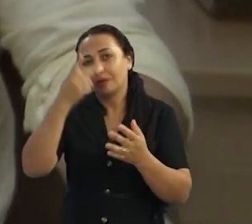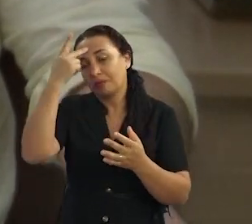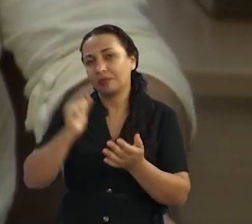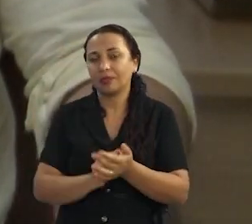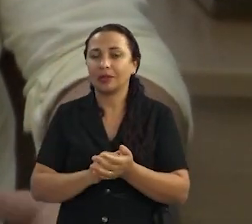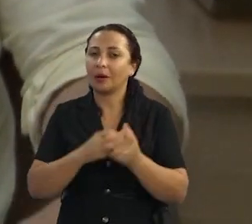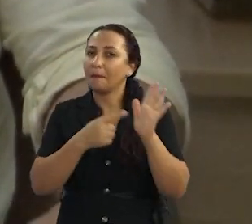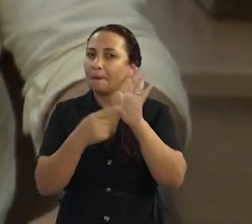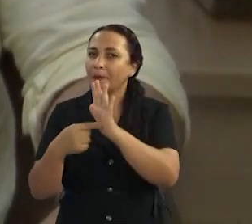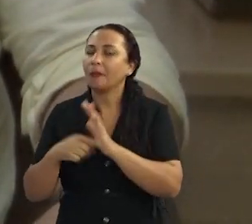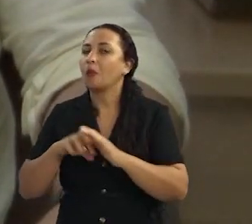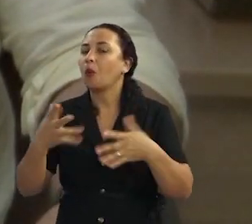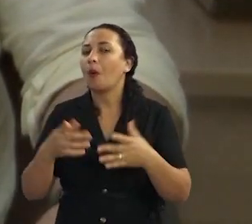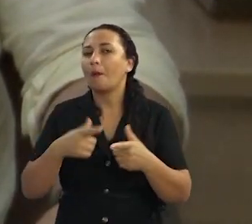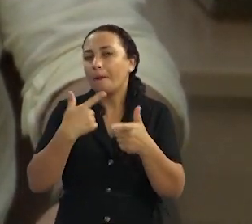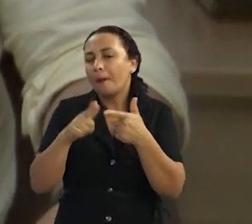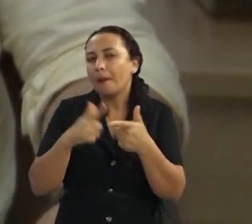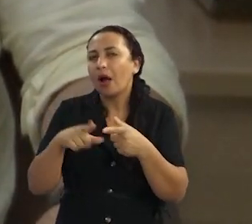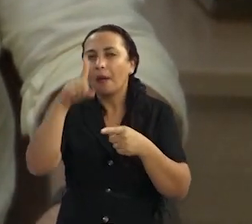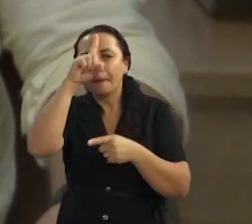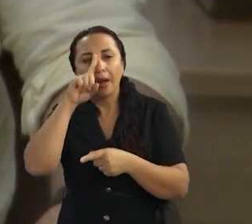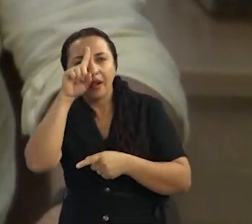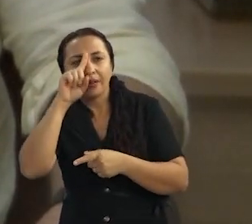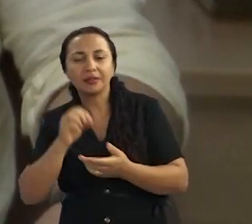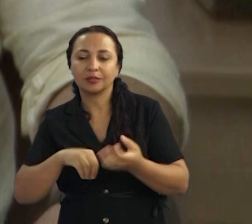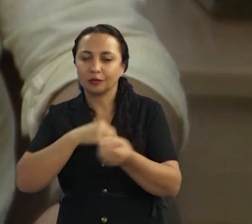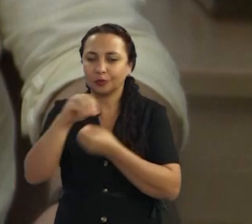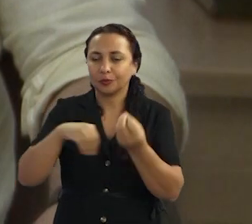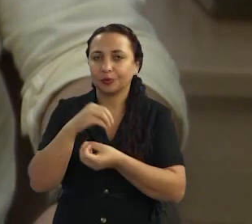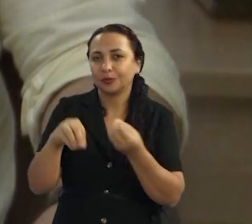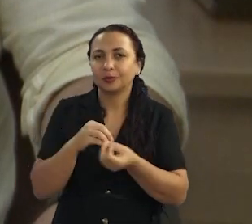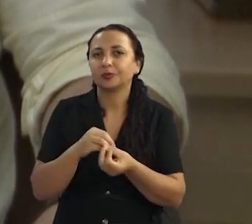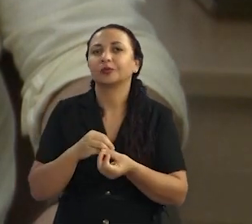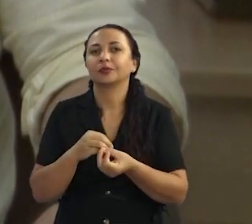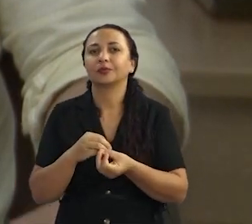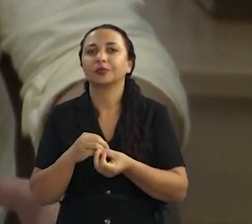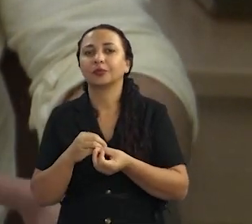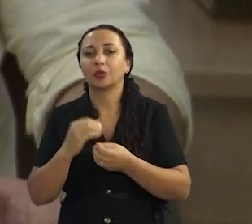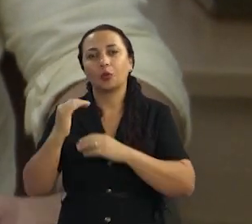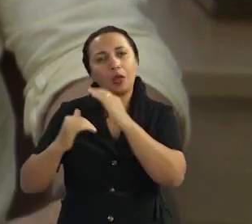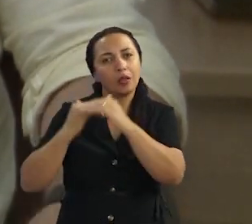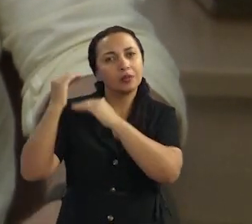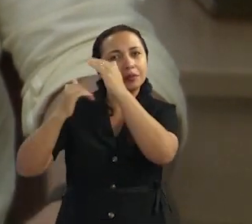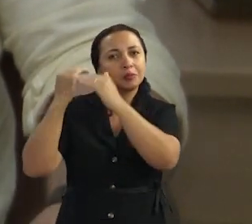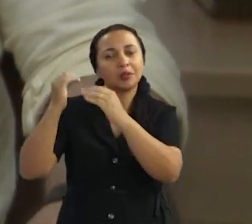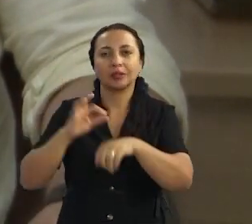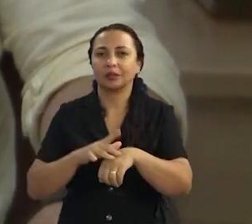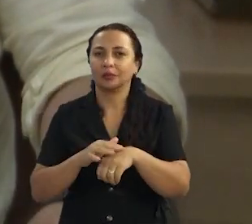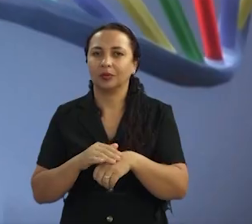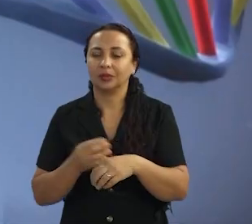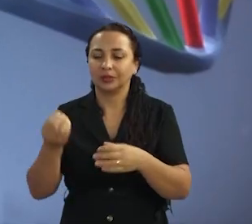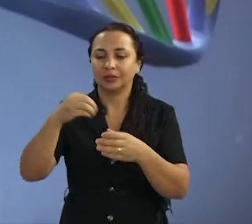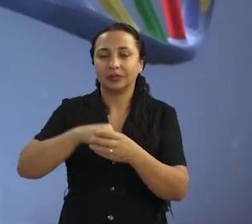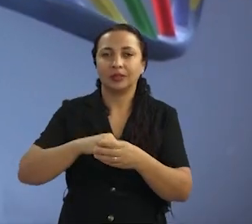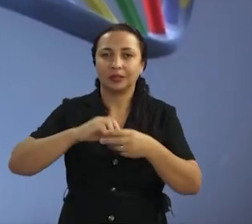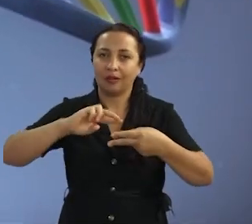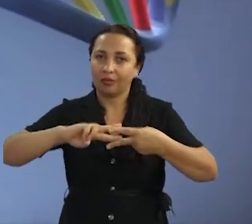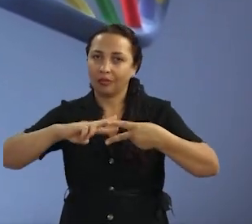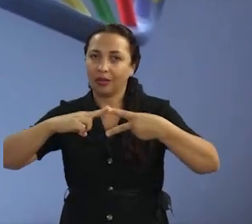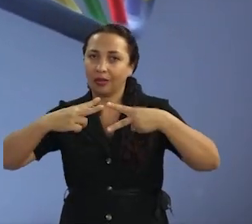para determinar exatamente quais são os riscos envolvidos no avanço da doença.